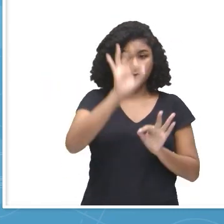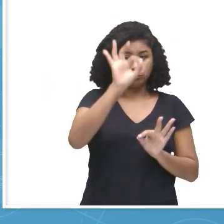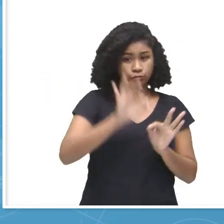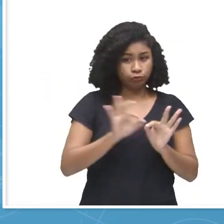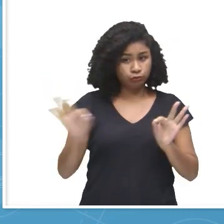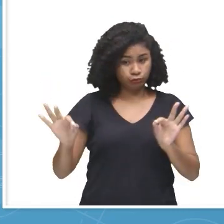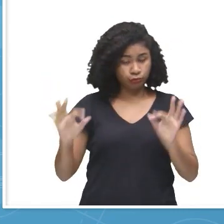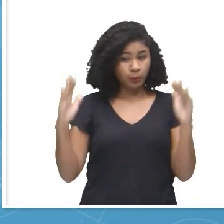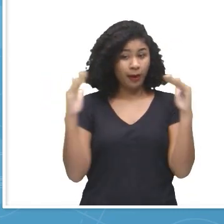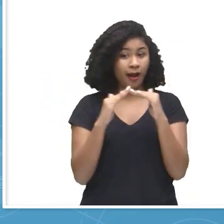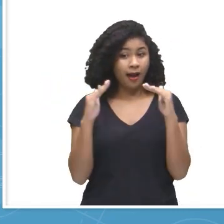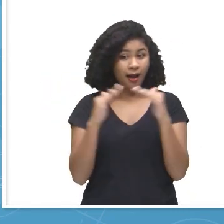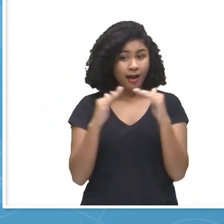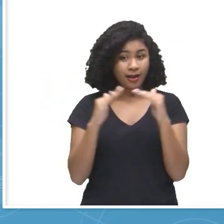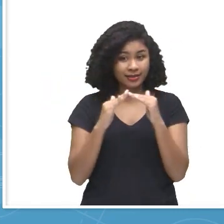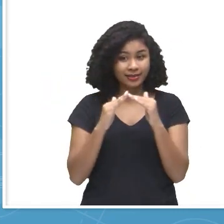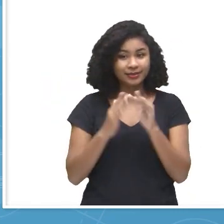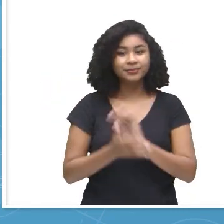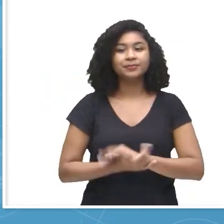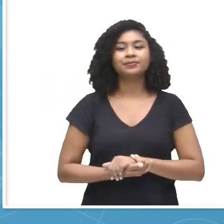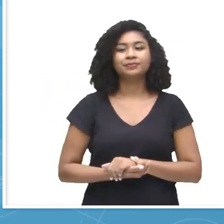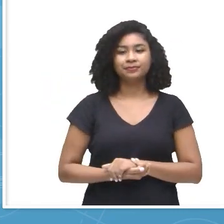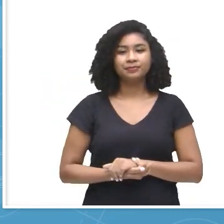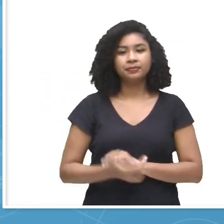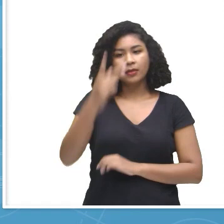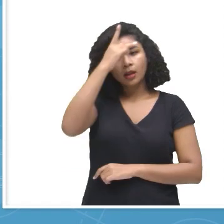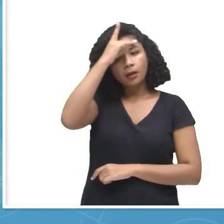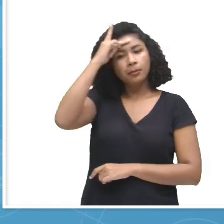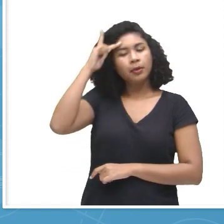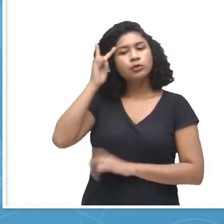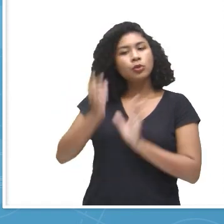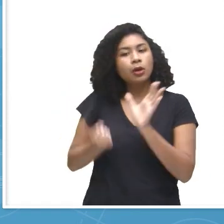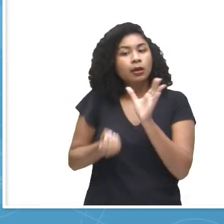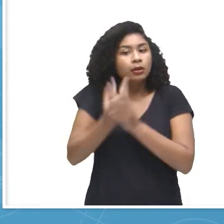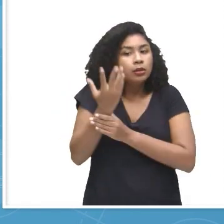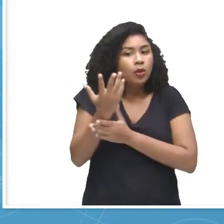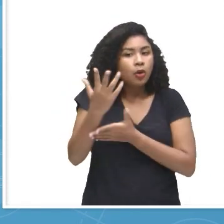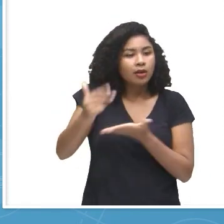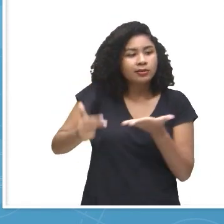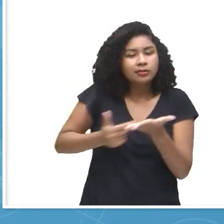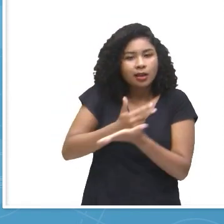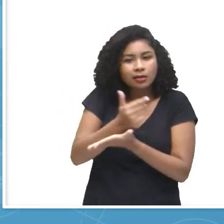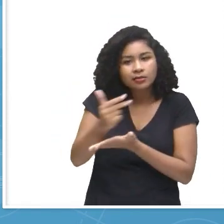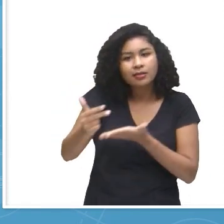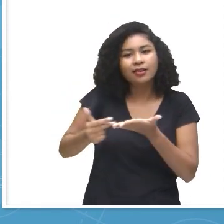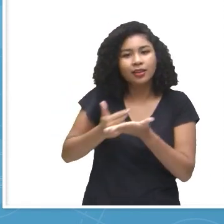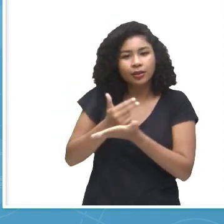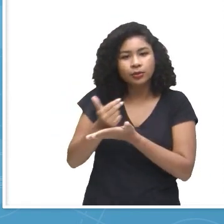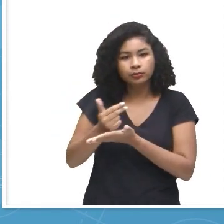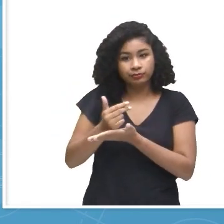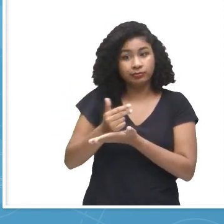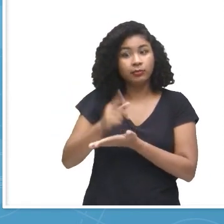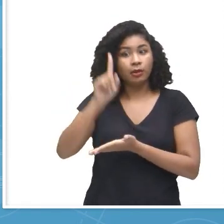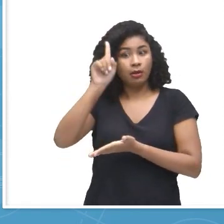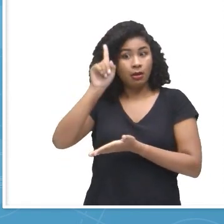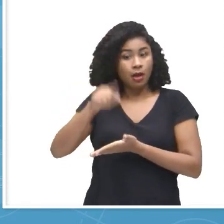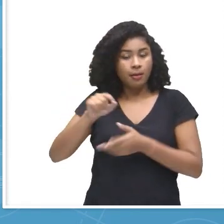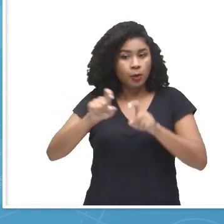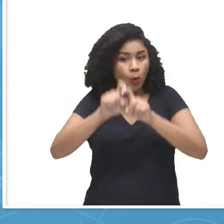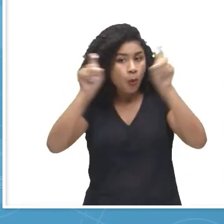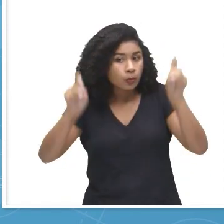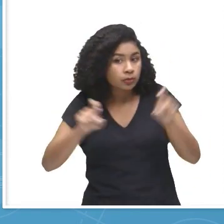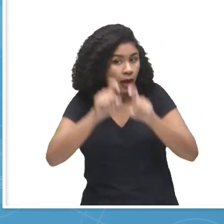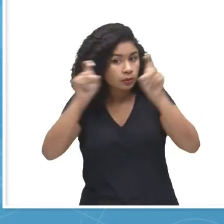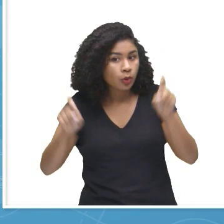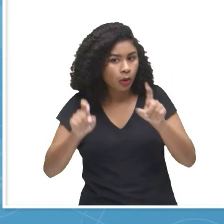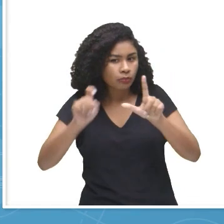que legal, Aqui a pessoa que fez esse desenho é um desenho digital, ele fez pelo computador, por isso que a gente fala